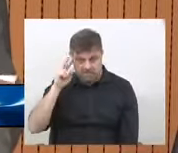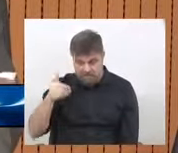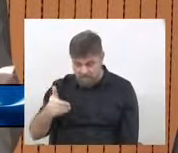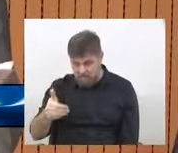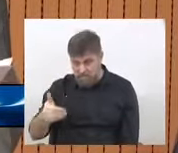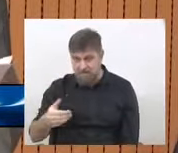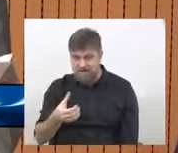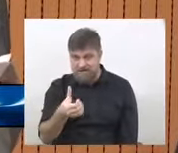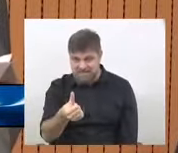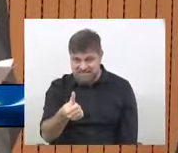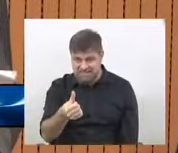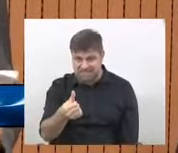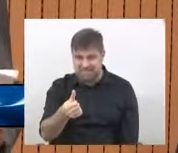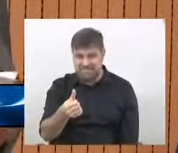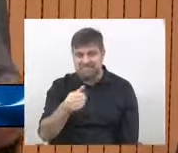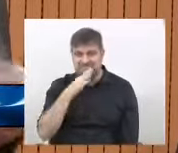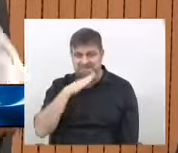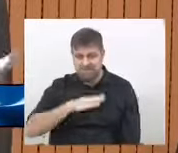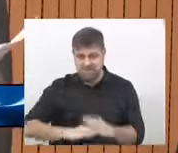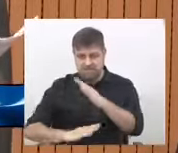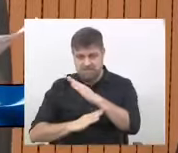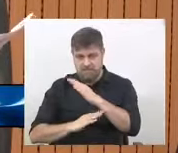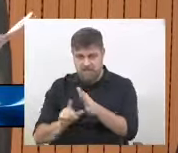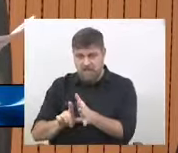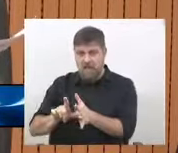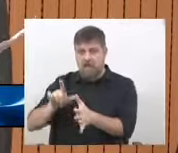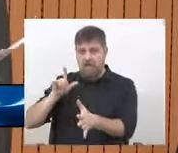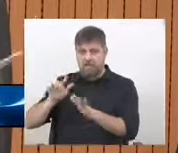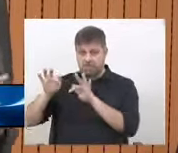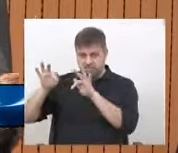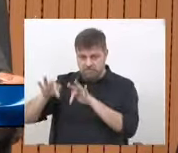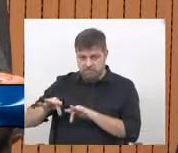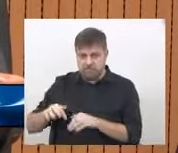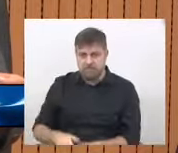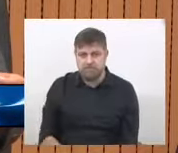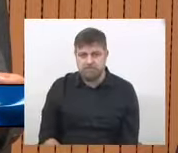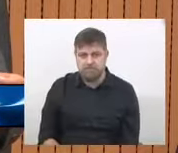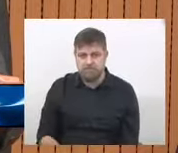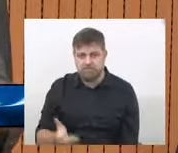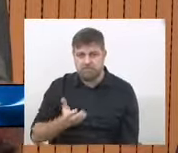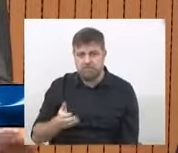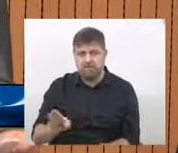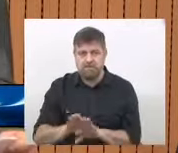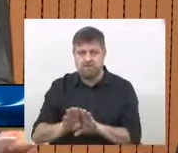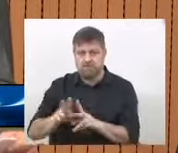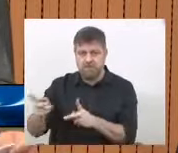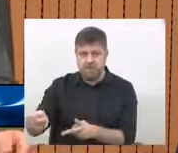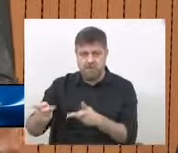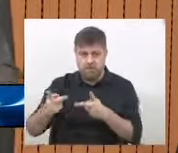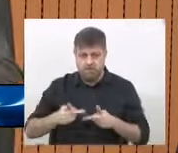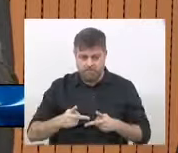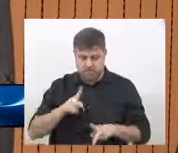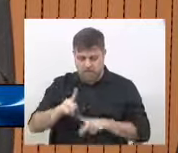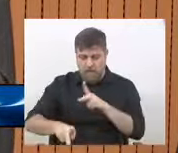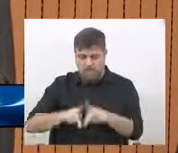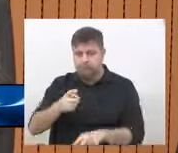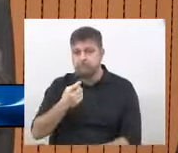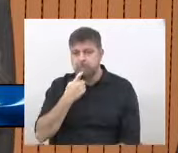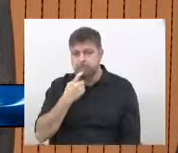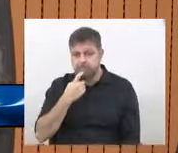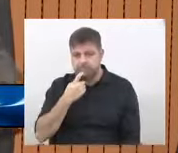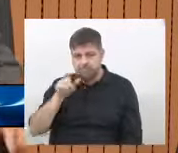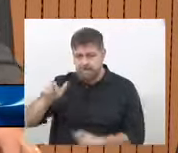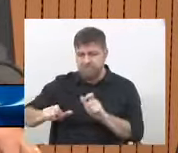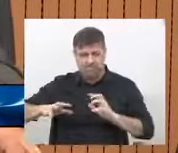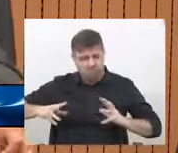no plenário deste Legislativo. E ainda antes do encerramento, eu queria convidar a população de Campinas, todos aqueles